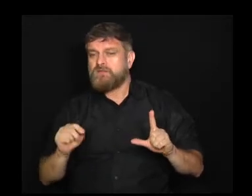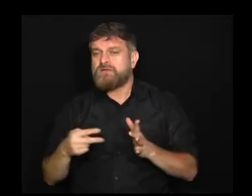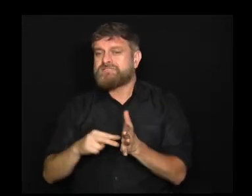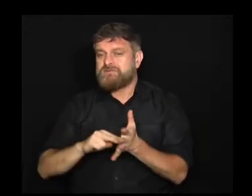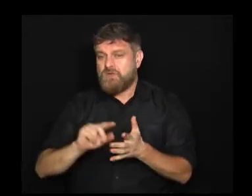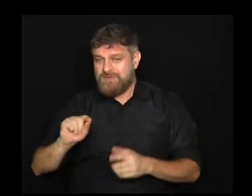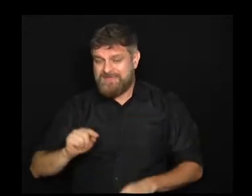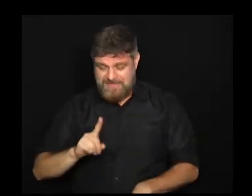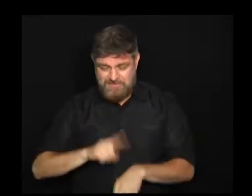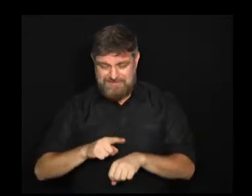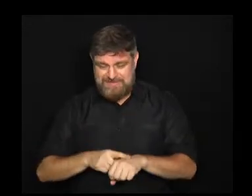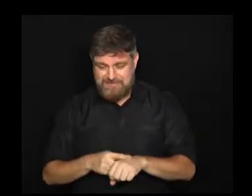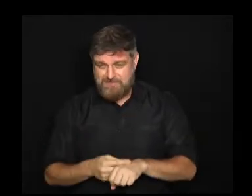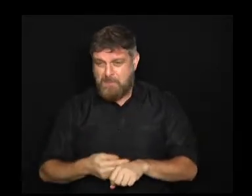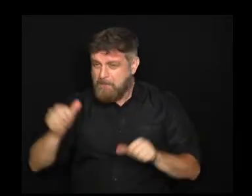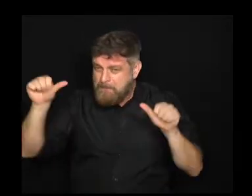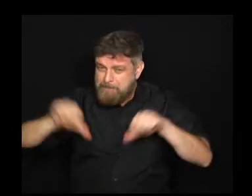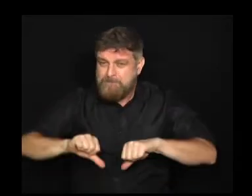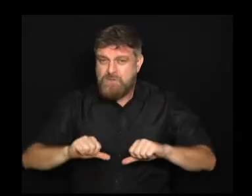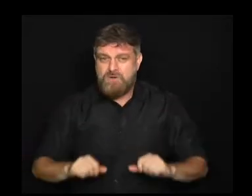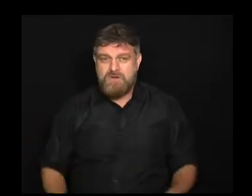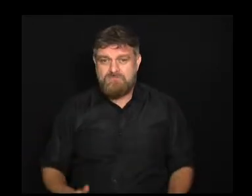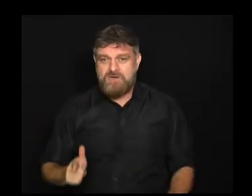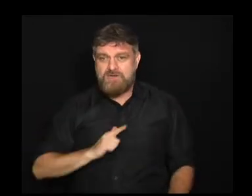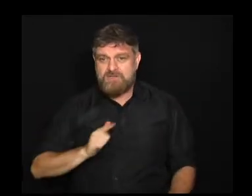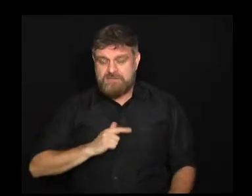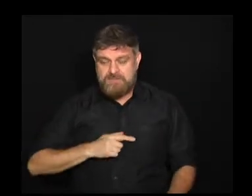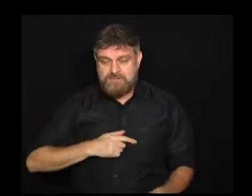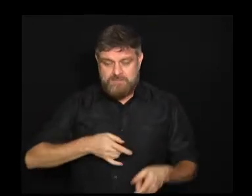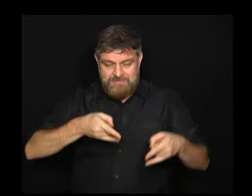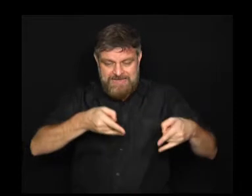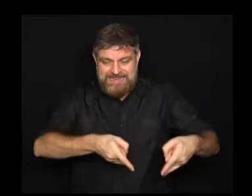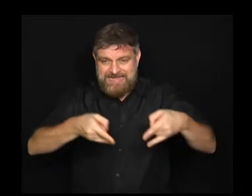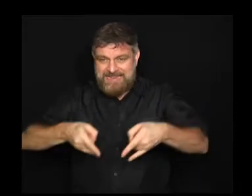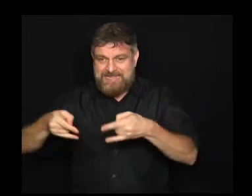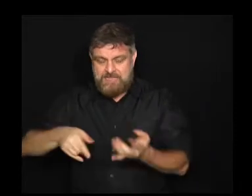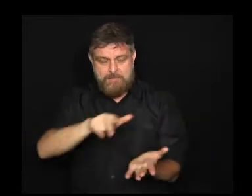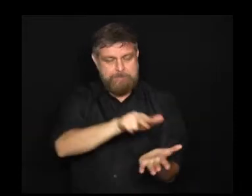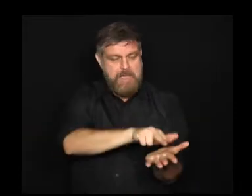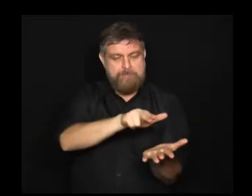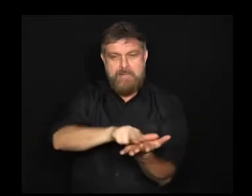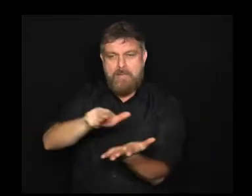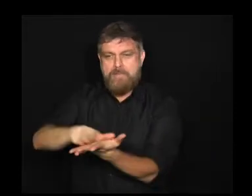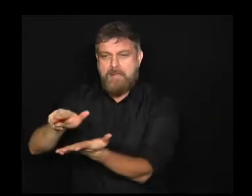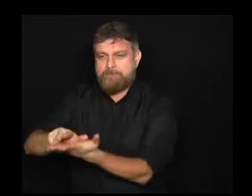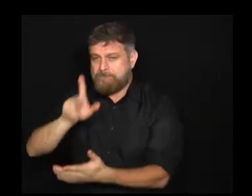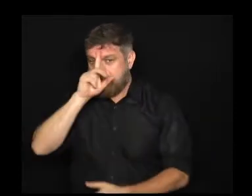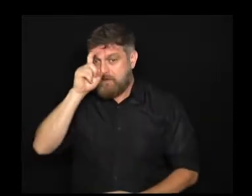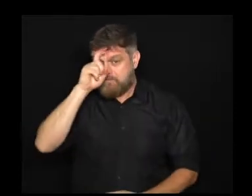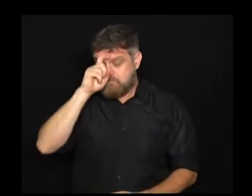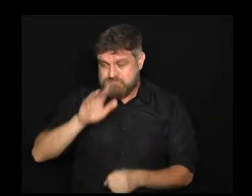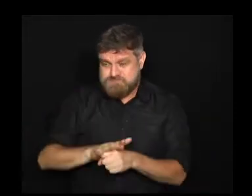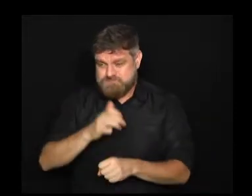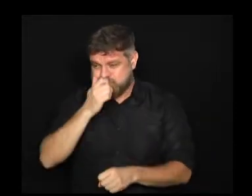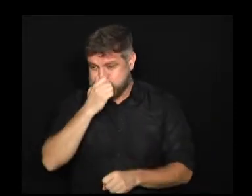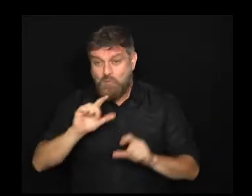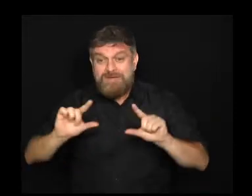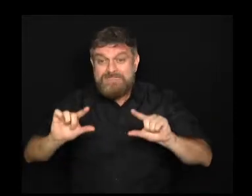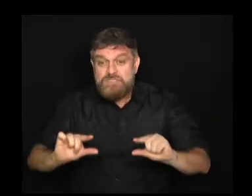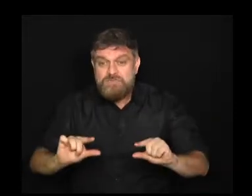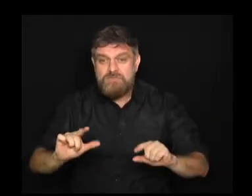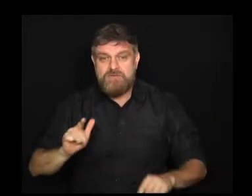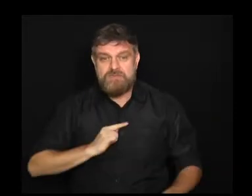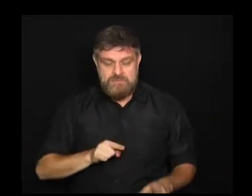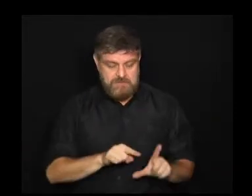mais crítico, você vai ter menor demanda por leito hospitalar. Menor demanda por serviço de saúde. Então, só da curva